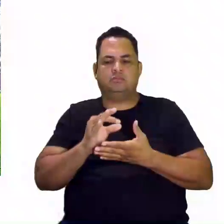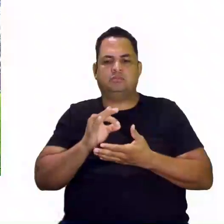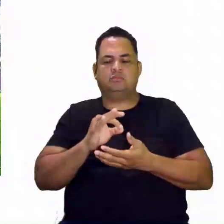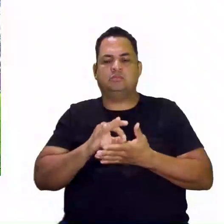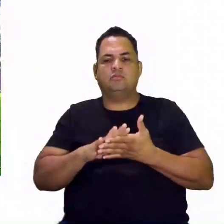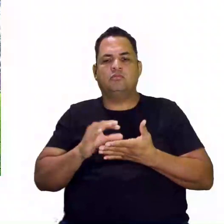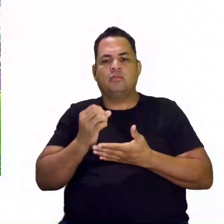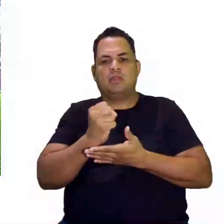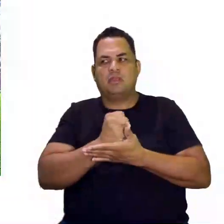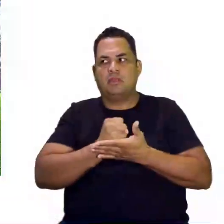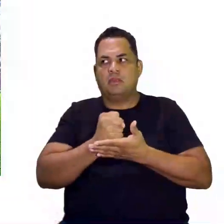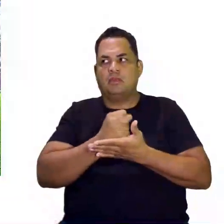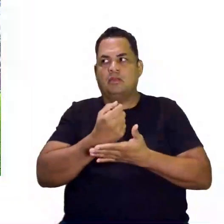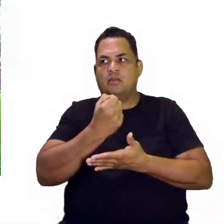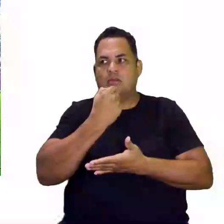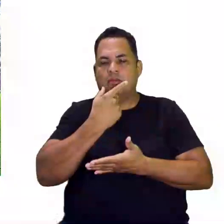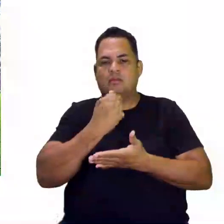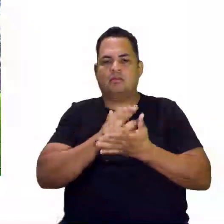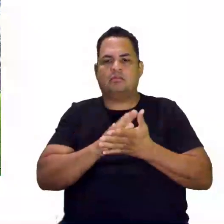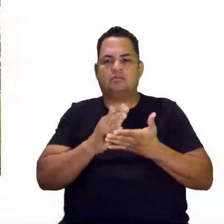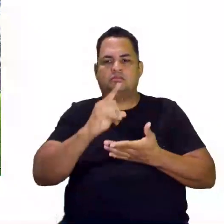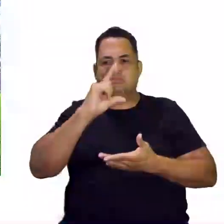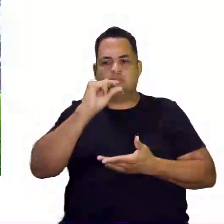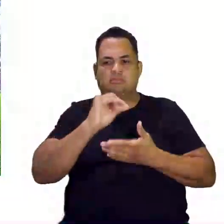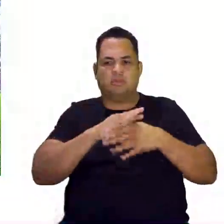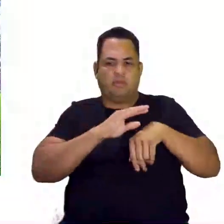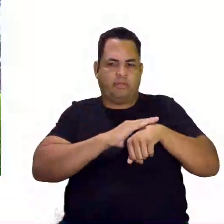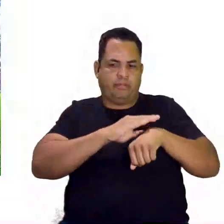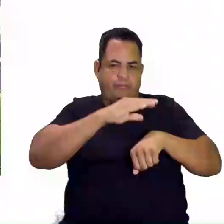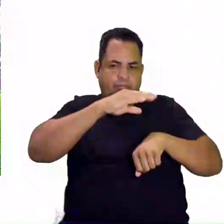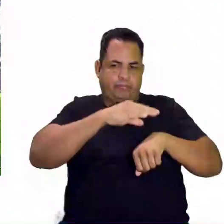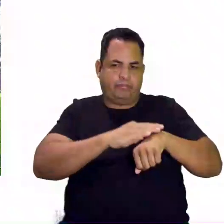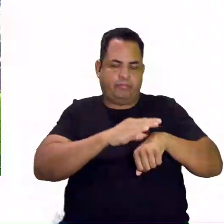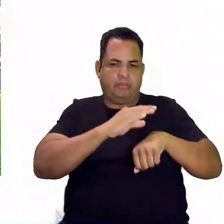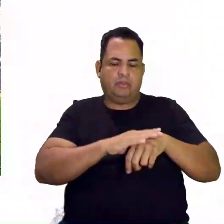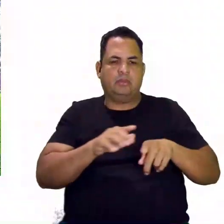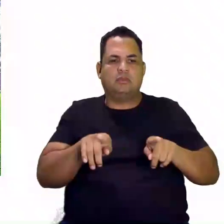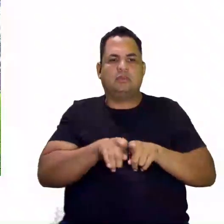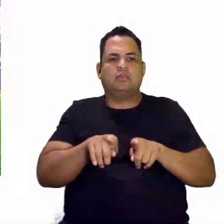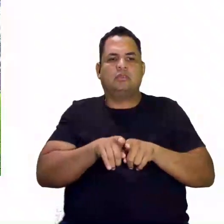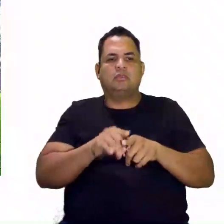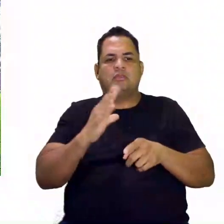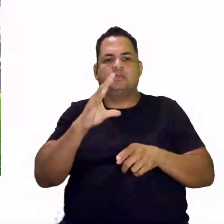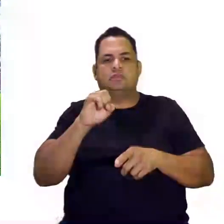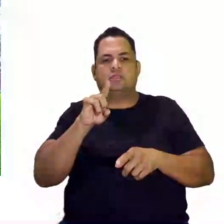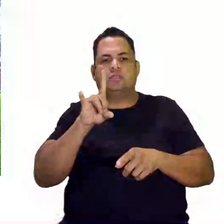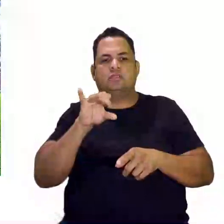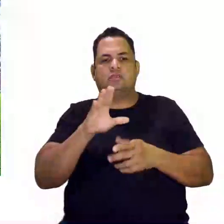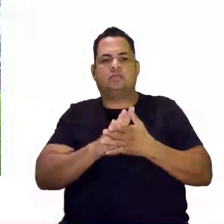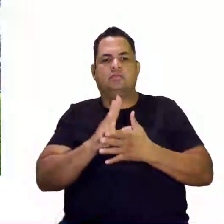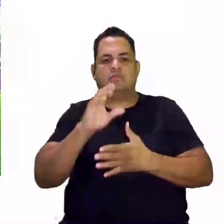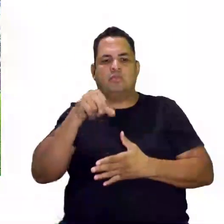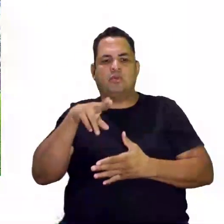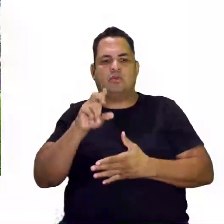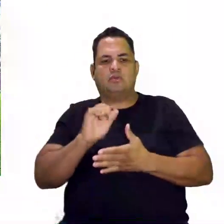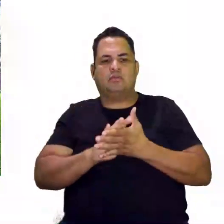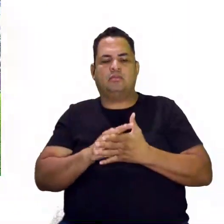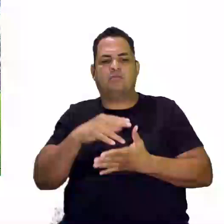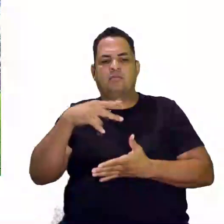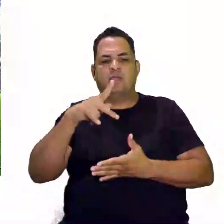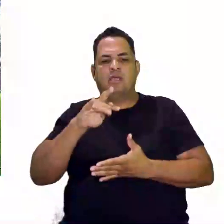Como um elemento para amenizar inflamações, em tudo, enfim. Cedro,